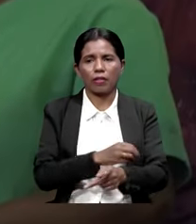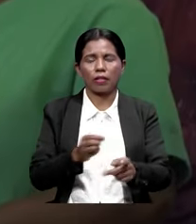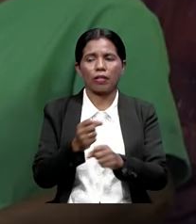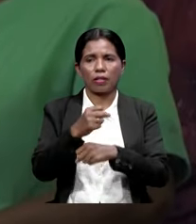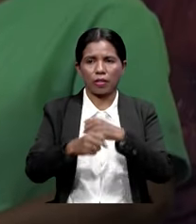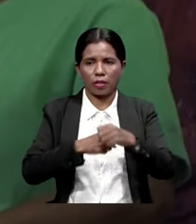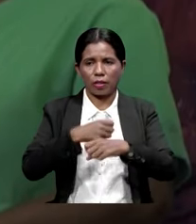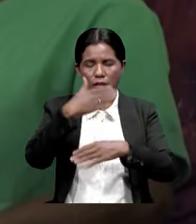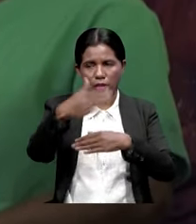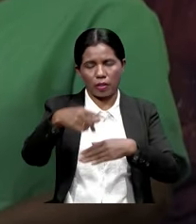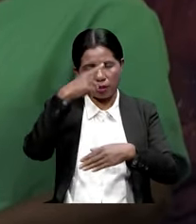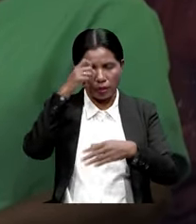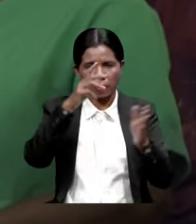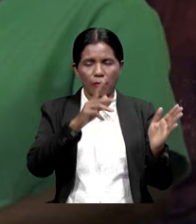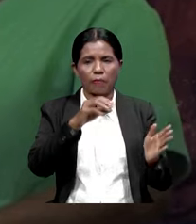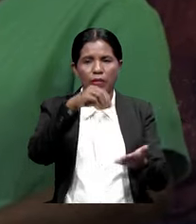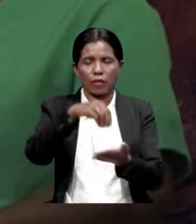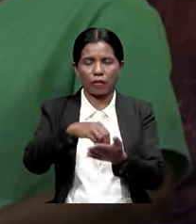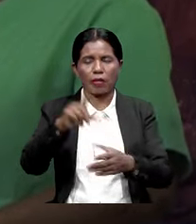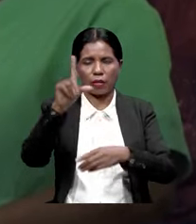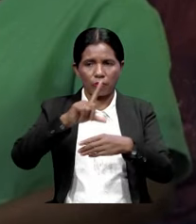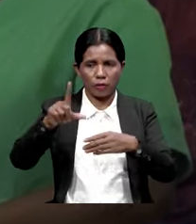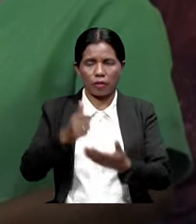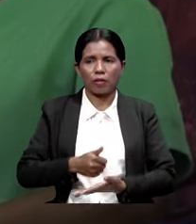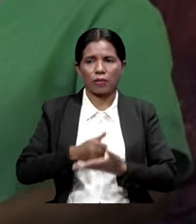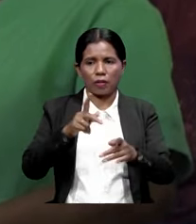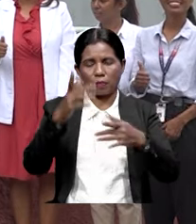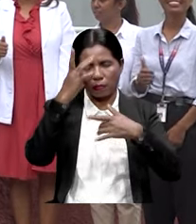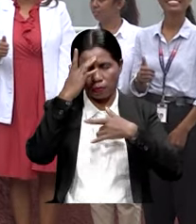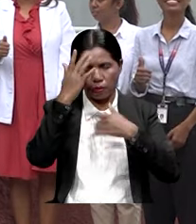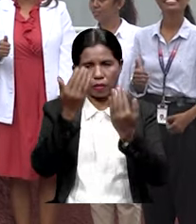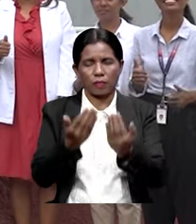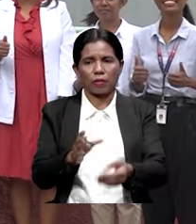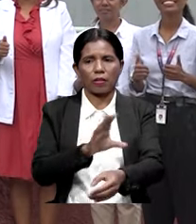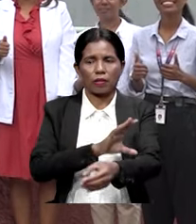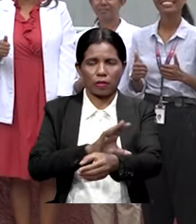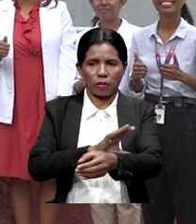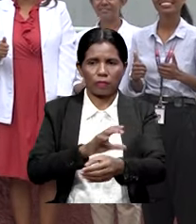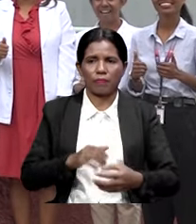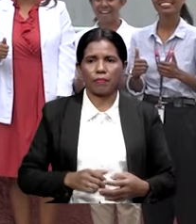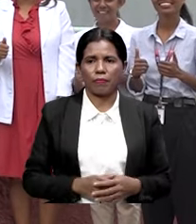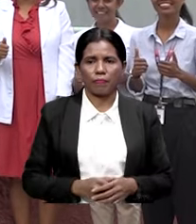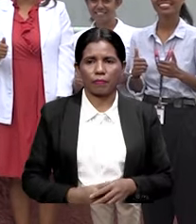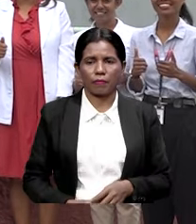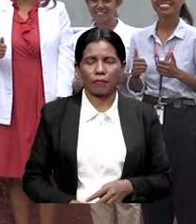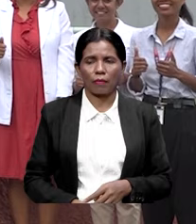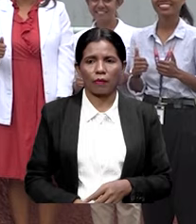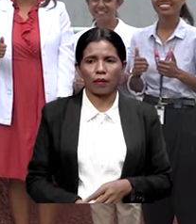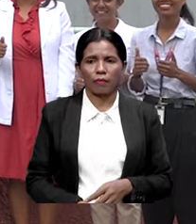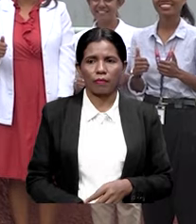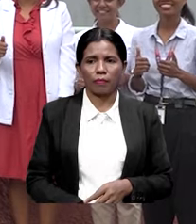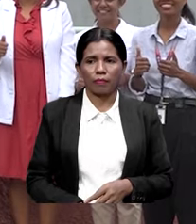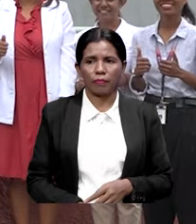atina nguen, tamba precisa instala tan laboratório onde atende paciente nebe moras cancro. Santina de Jesus, Dito Silva, GMN.